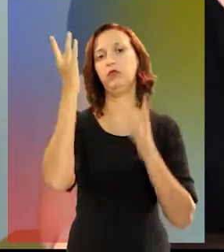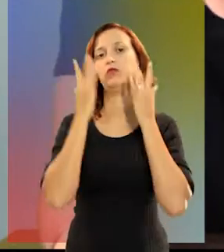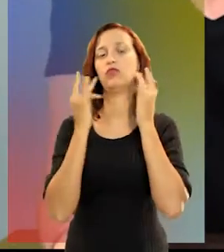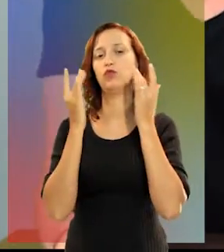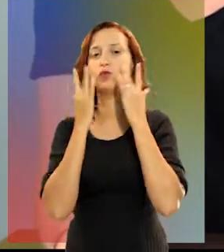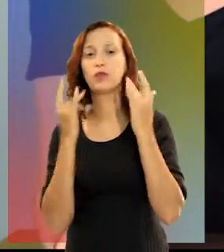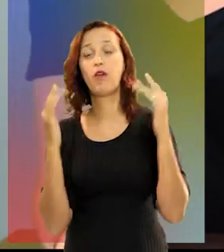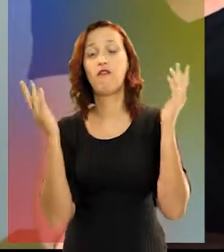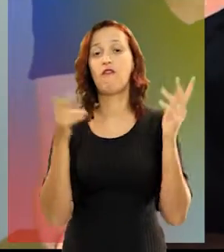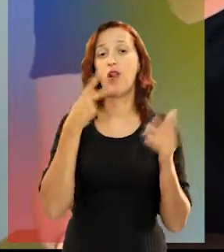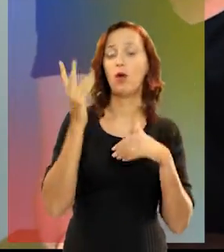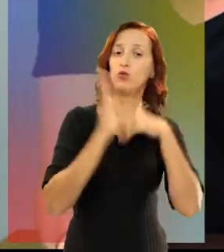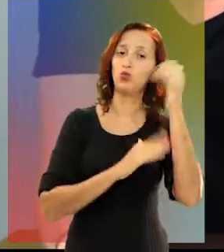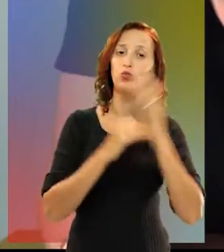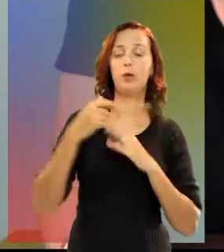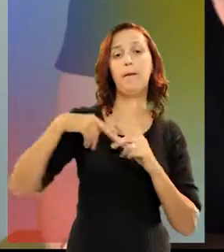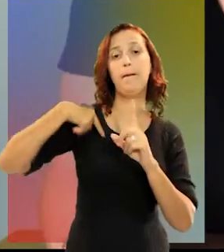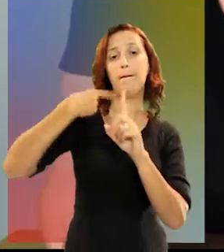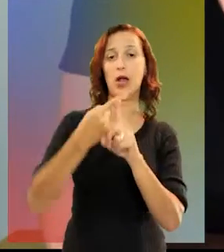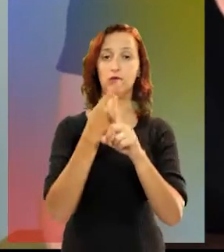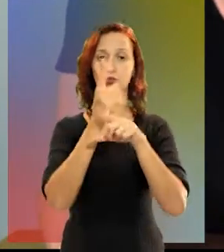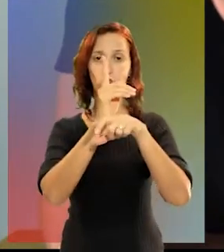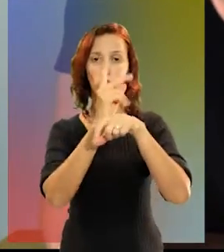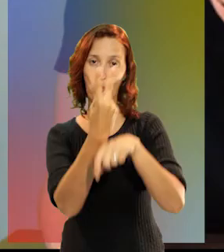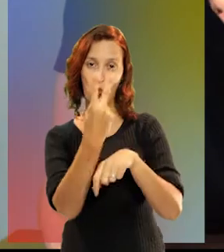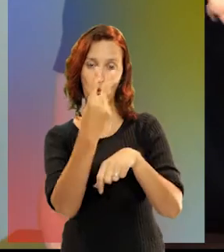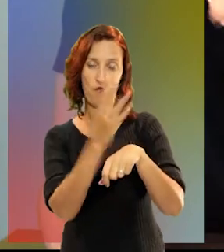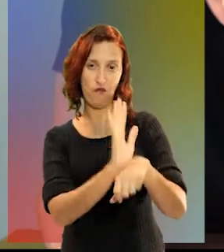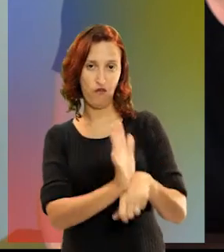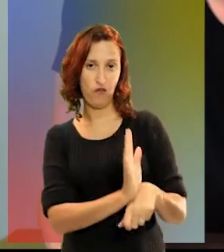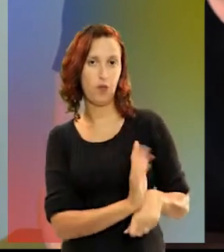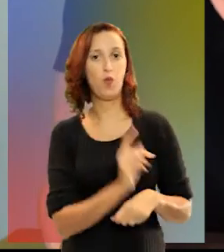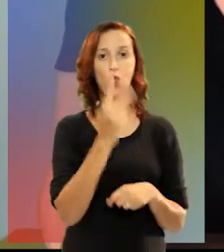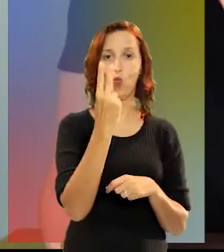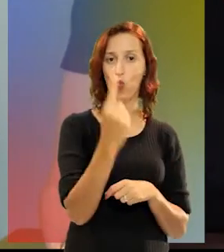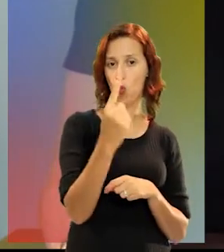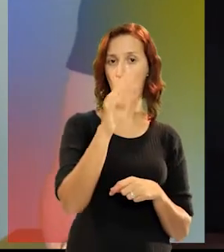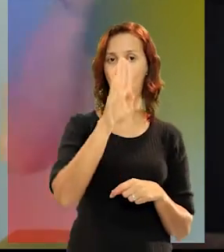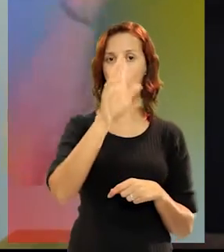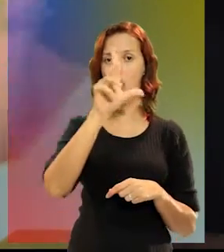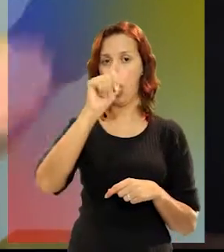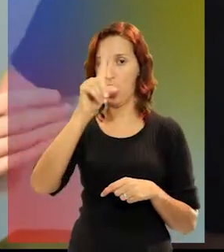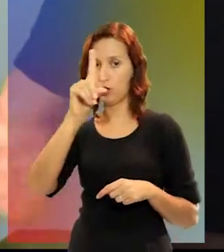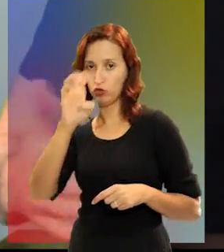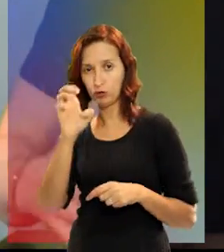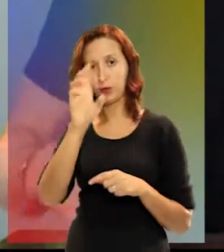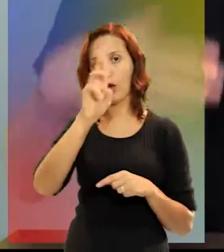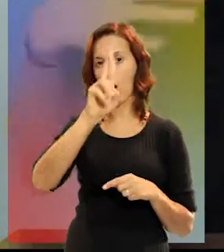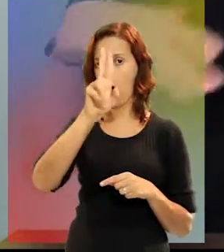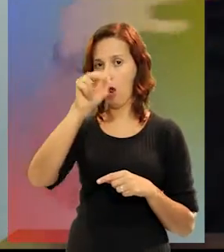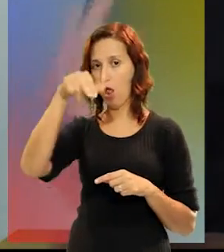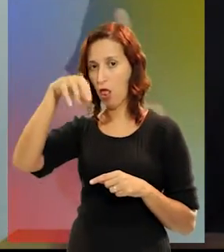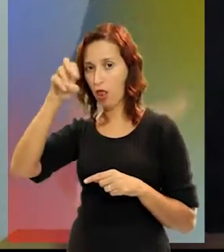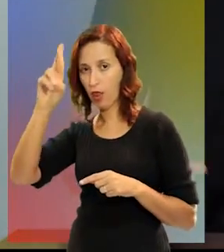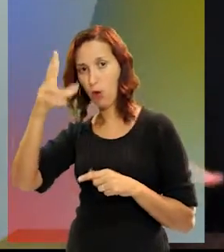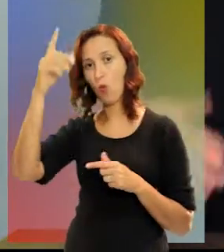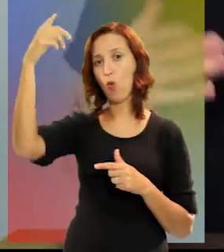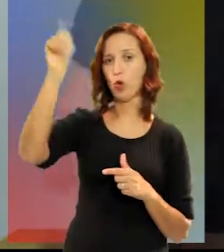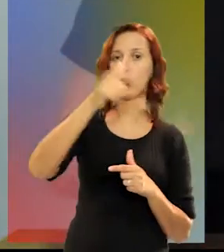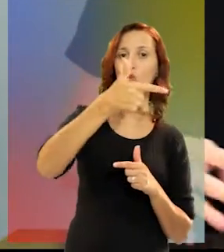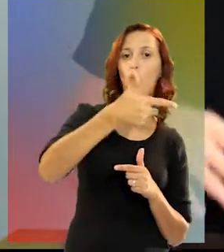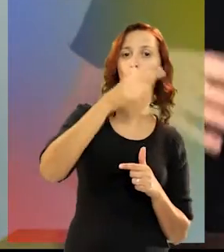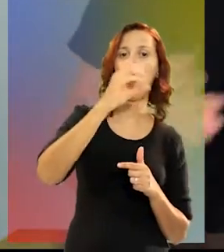vai falar sobre mais dois filmes, o Blade Runner e o 2001, Uma Odisseia no Espaço. Já que o espetáculo tem essa abordagem